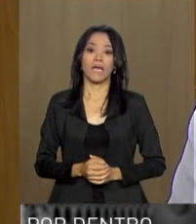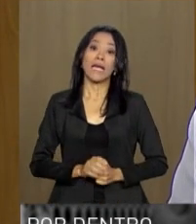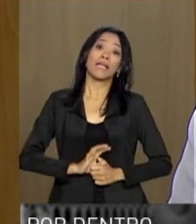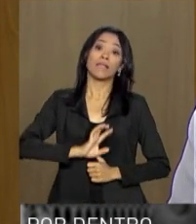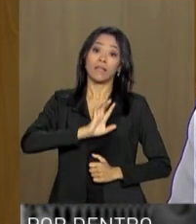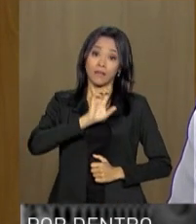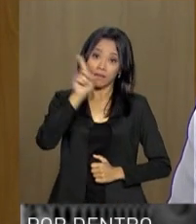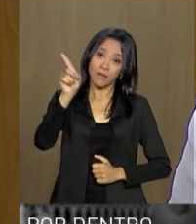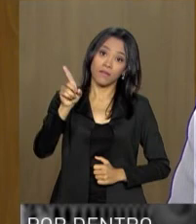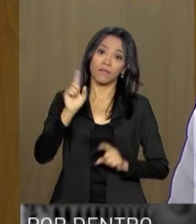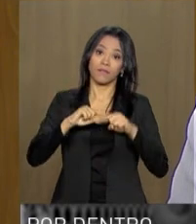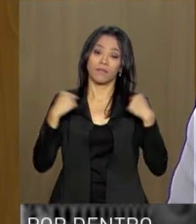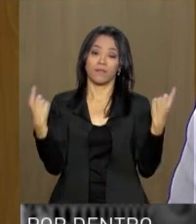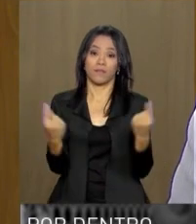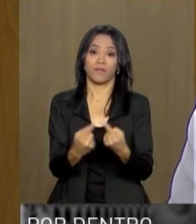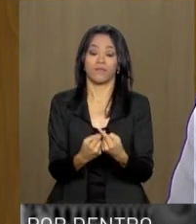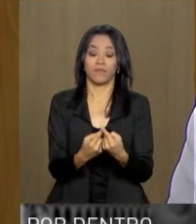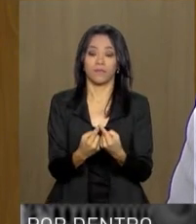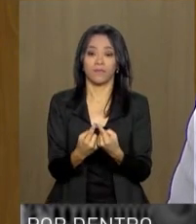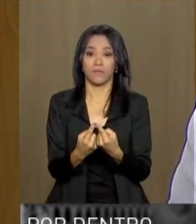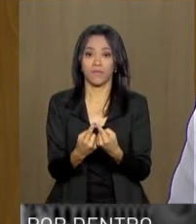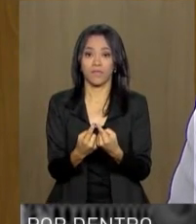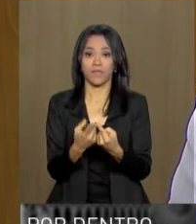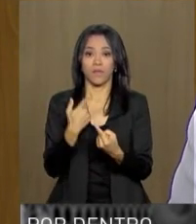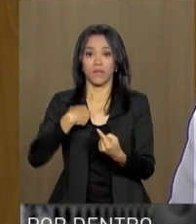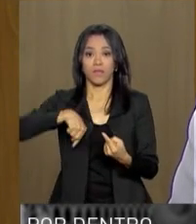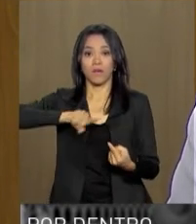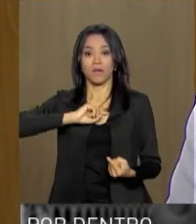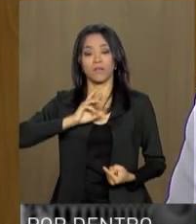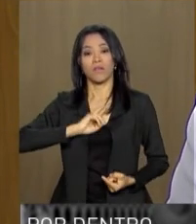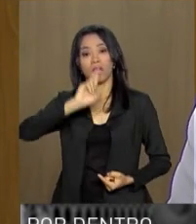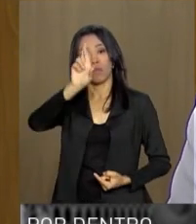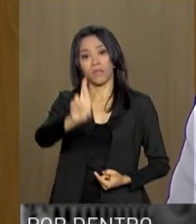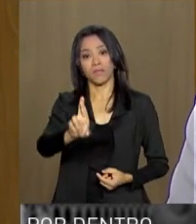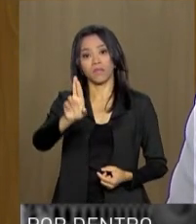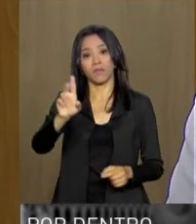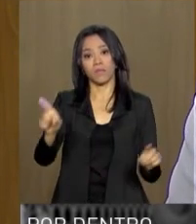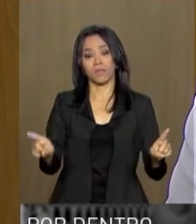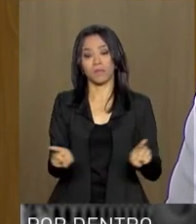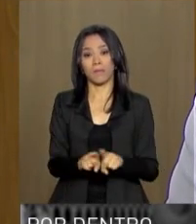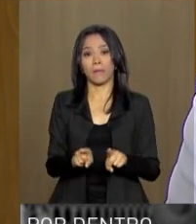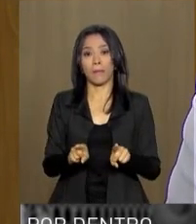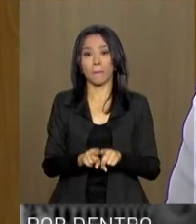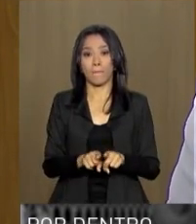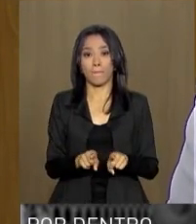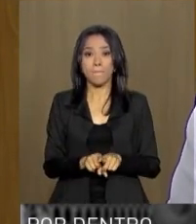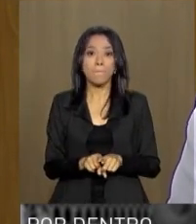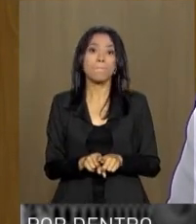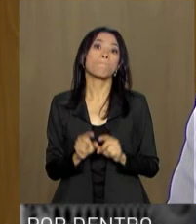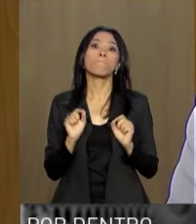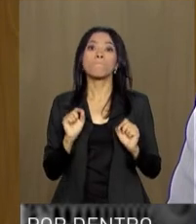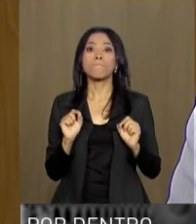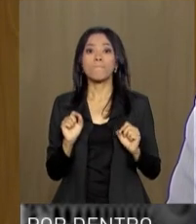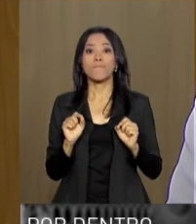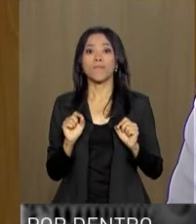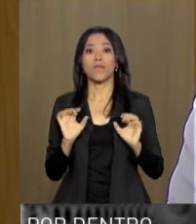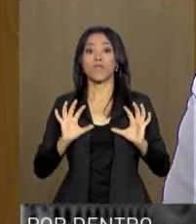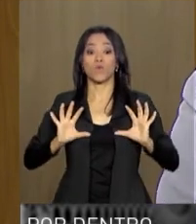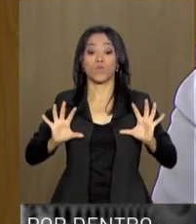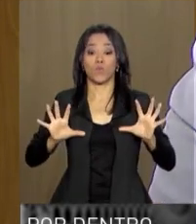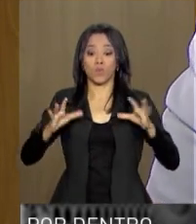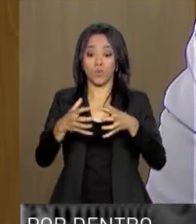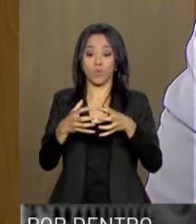nós ali representamos também há a nossa comunidade de países da língua portuguesa